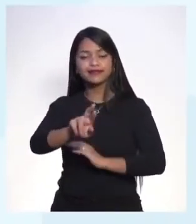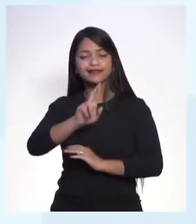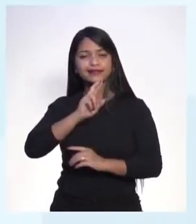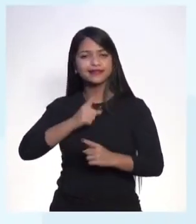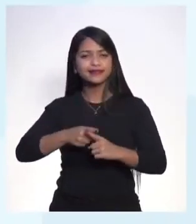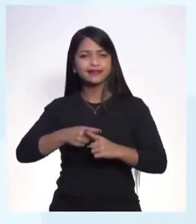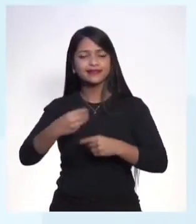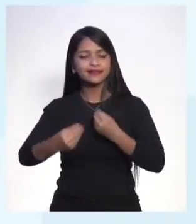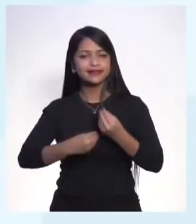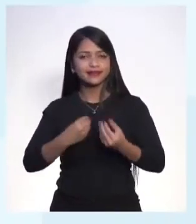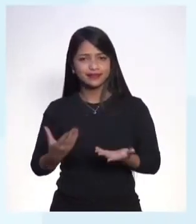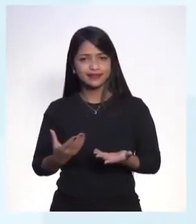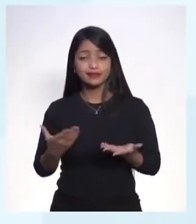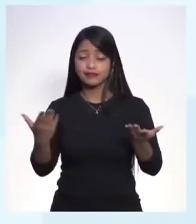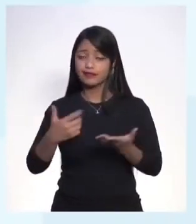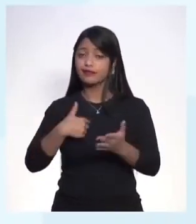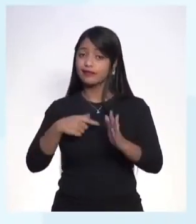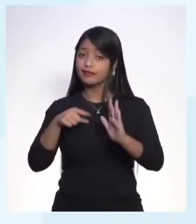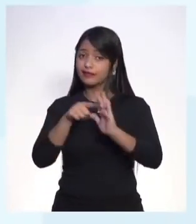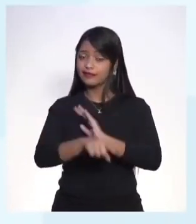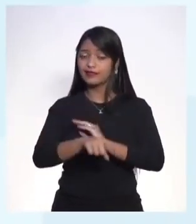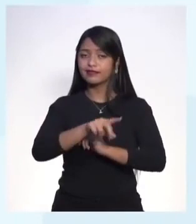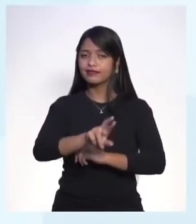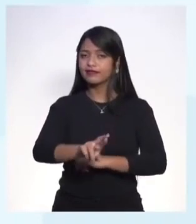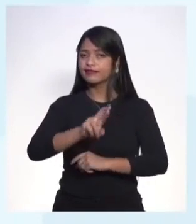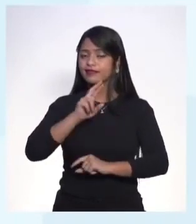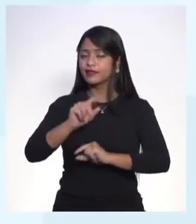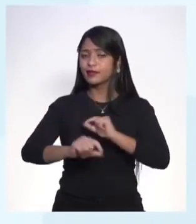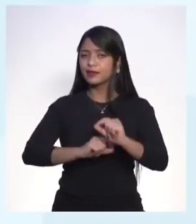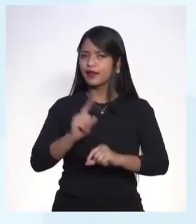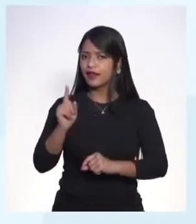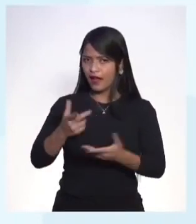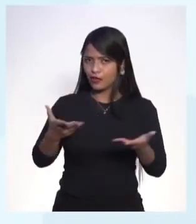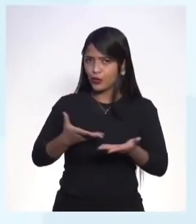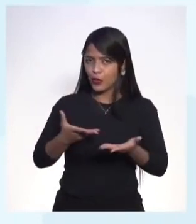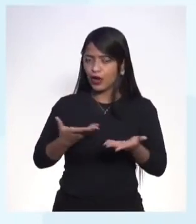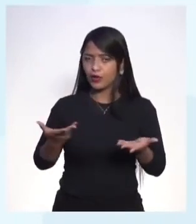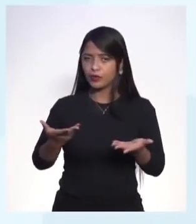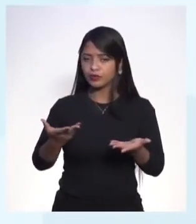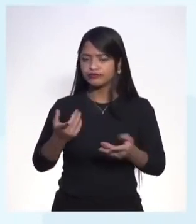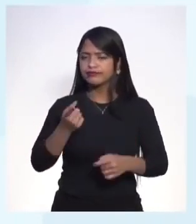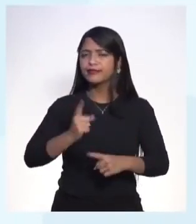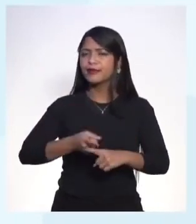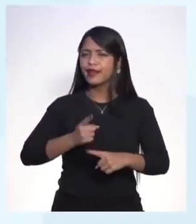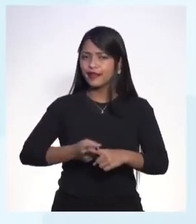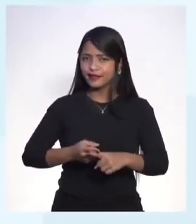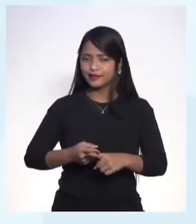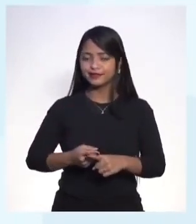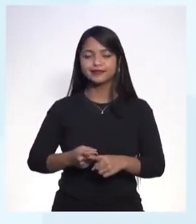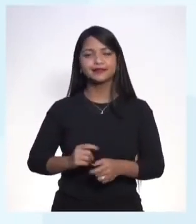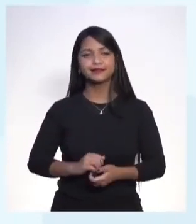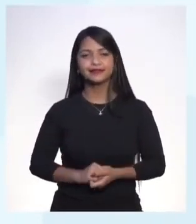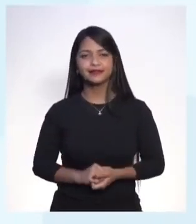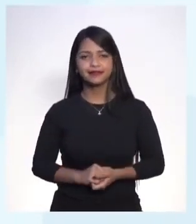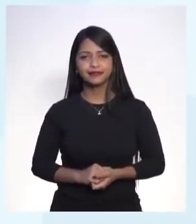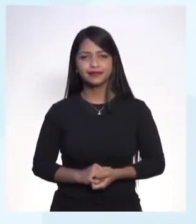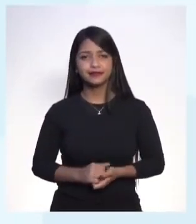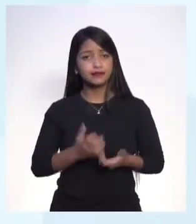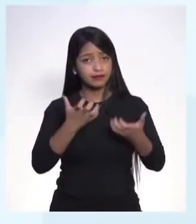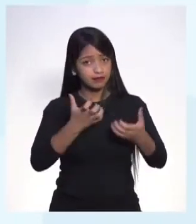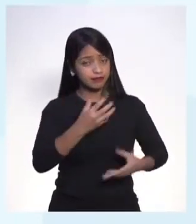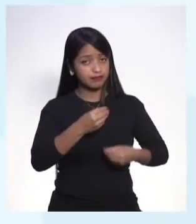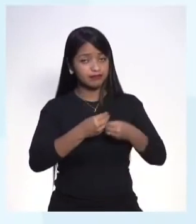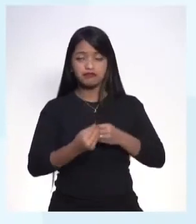estou questionando, então vamos lá. O que você colocaria aí se eu te perguntasse? É atual? Por que é atual? Tá bom? Quer complementar alguma